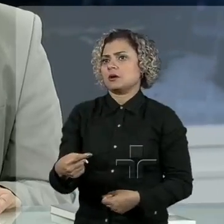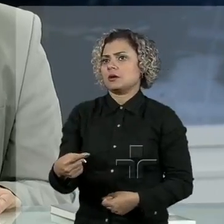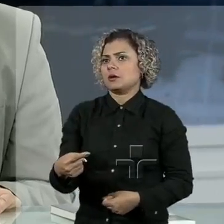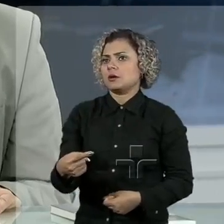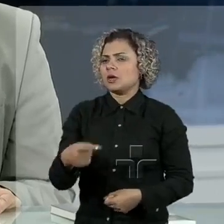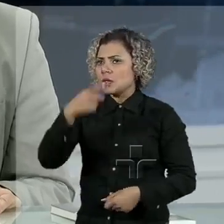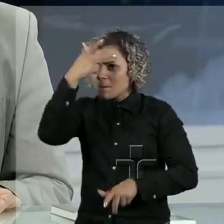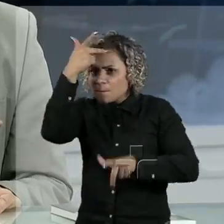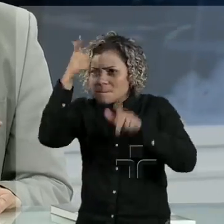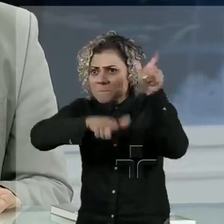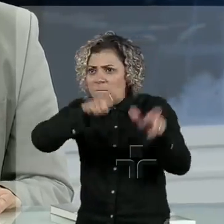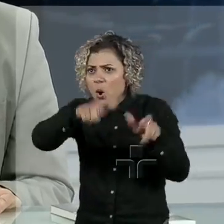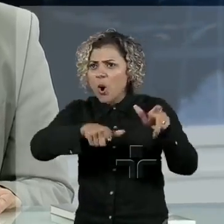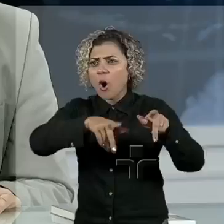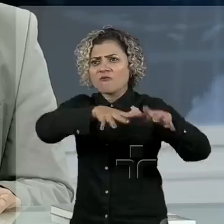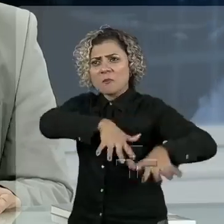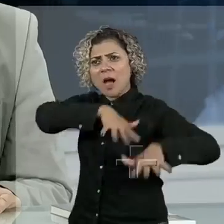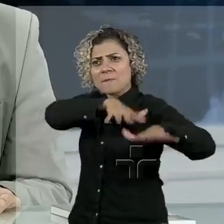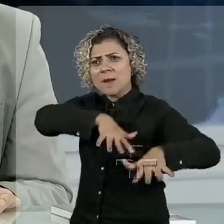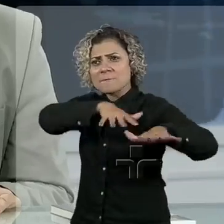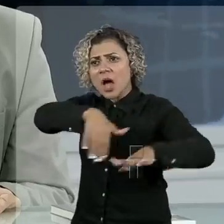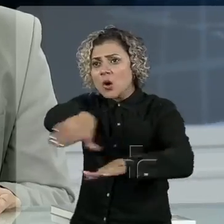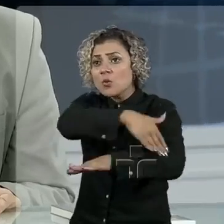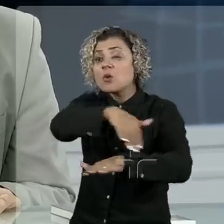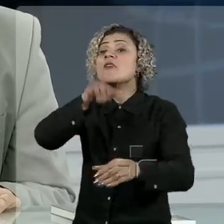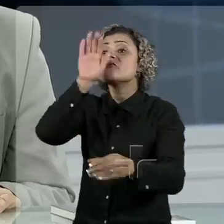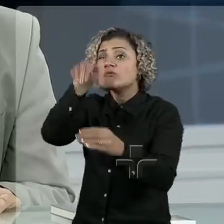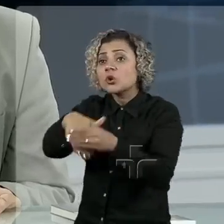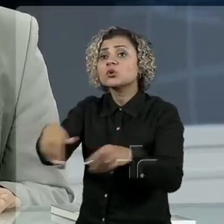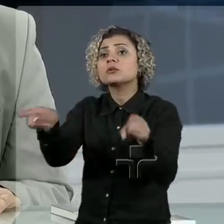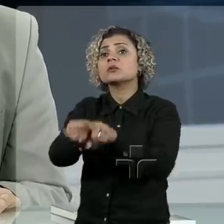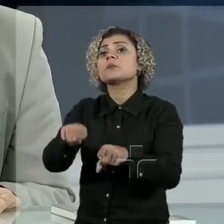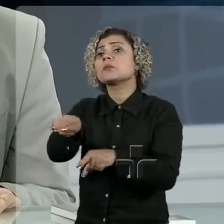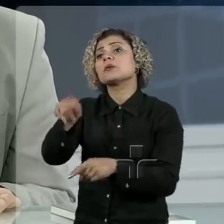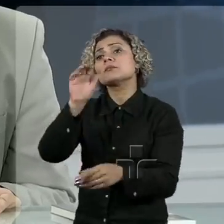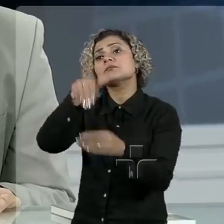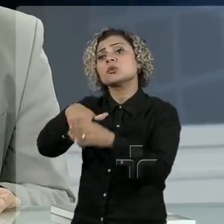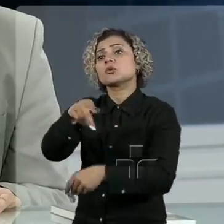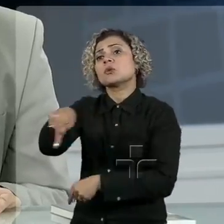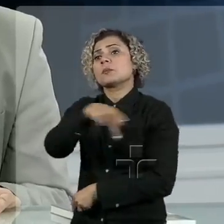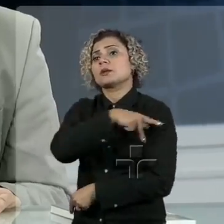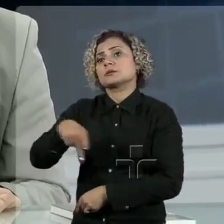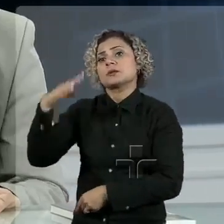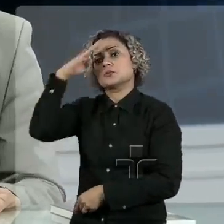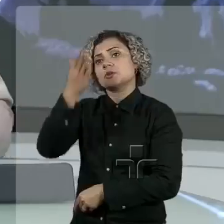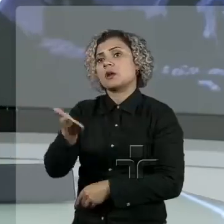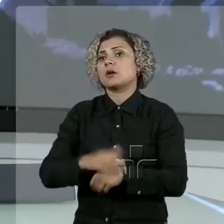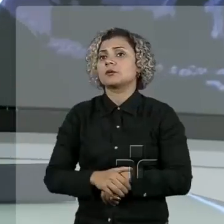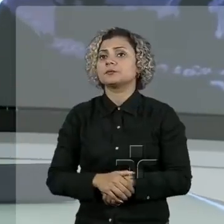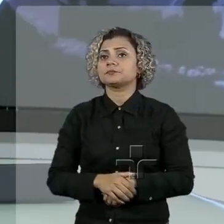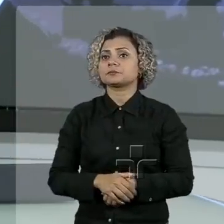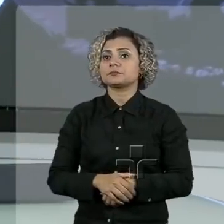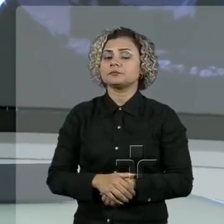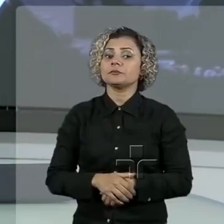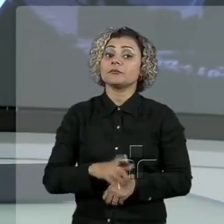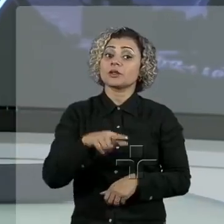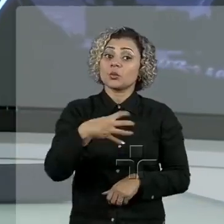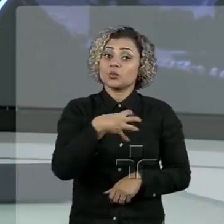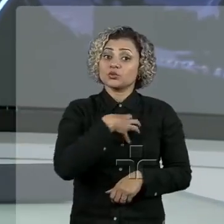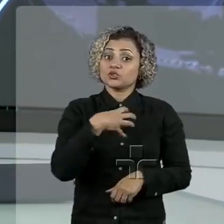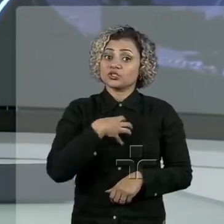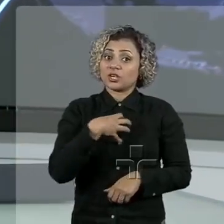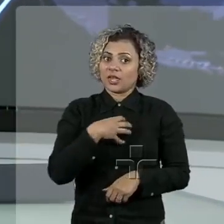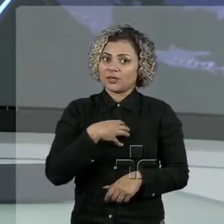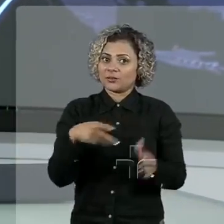foi para as ruas foi muita gente que votou, inclusive, nesse presidente da República. Em relação a esse estilo e essa que